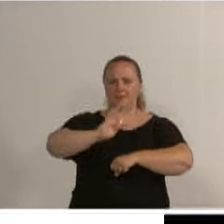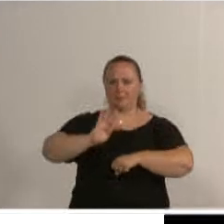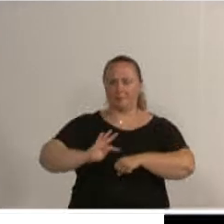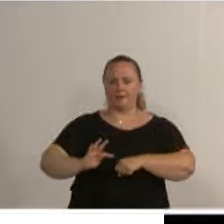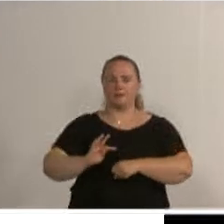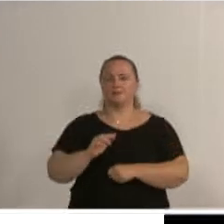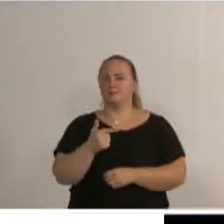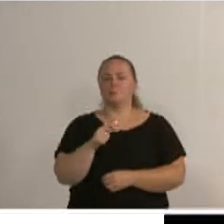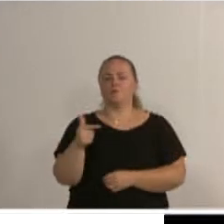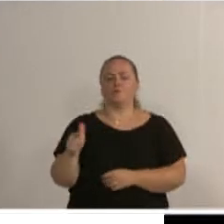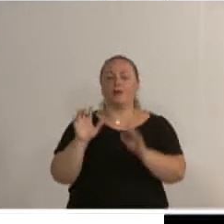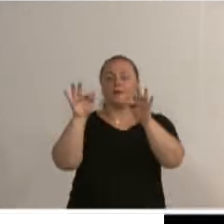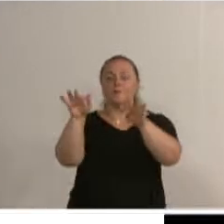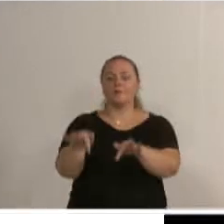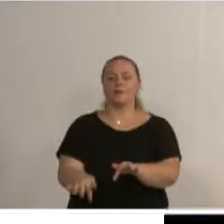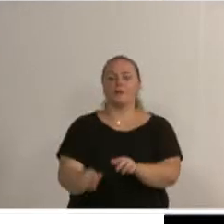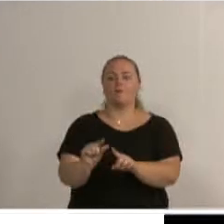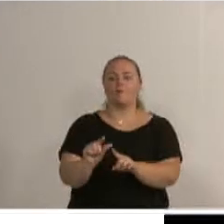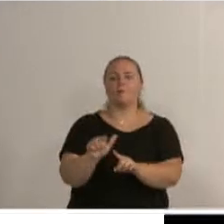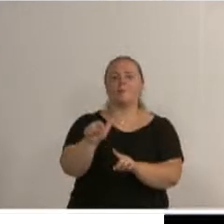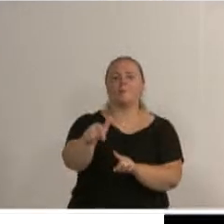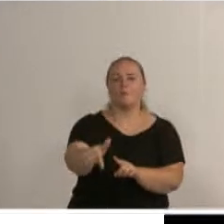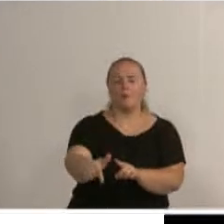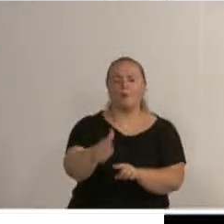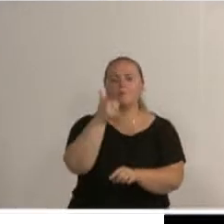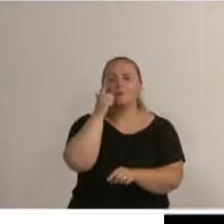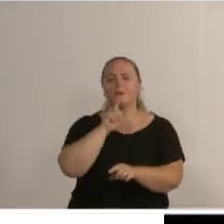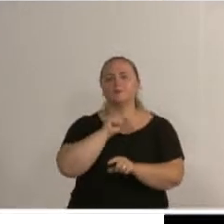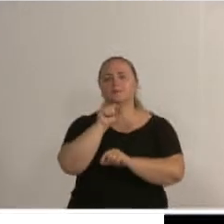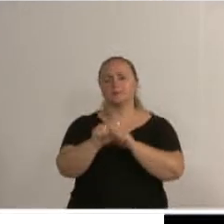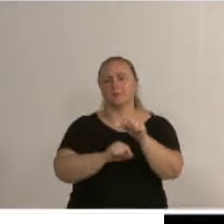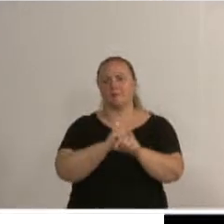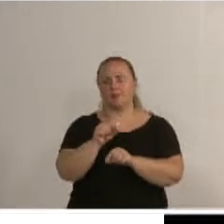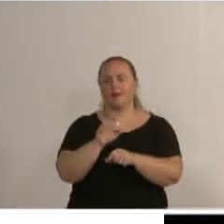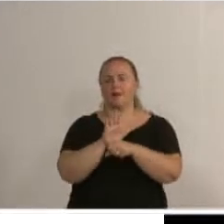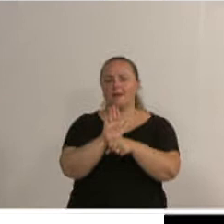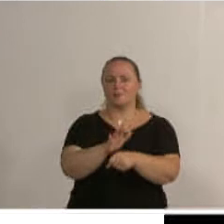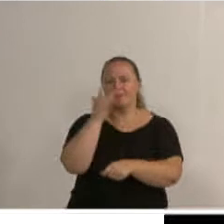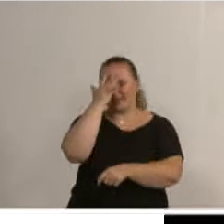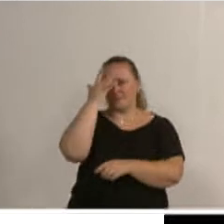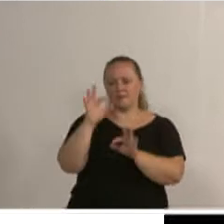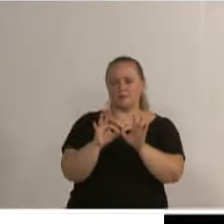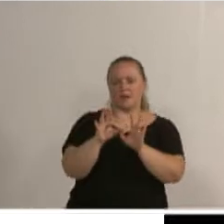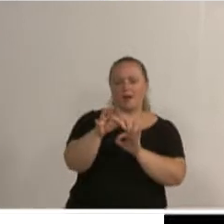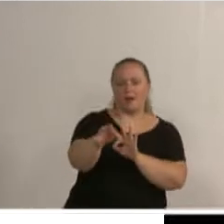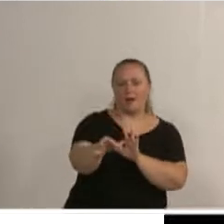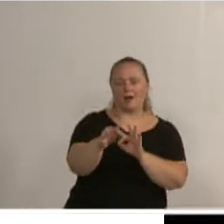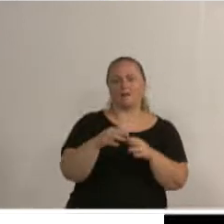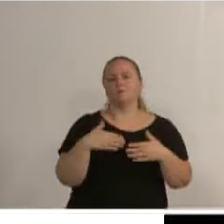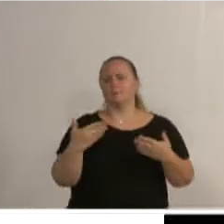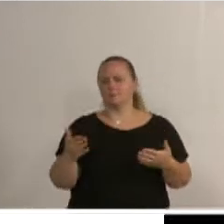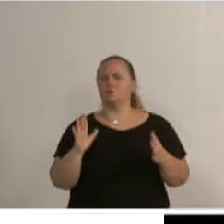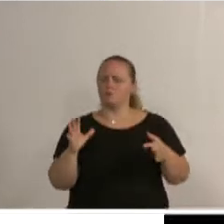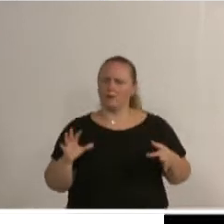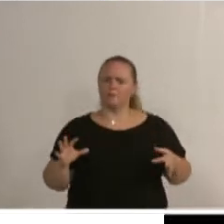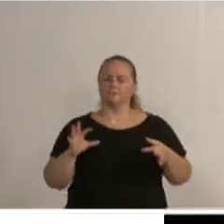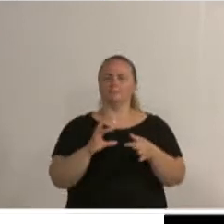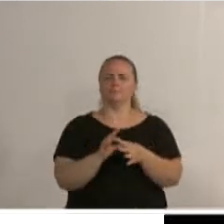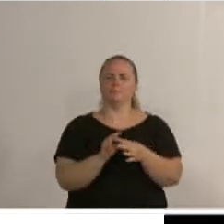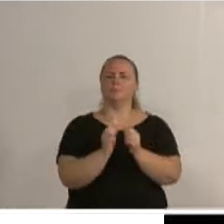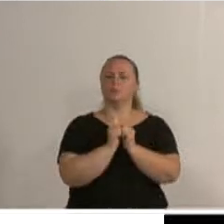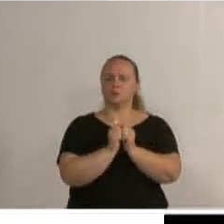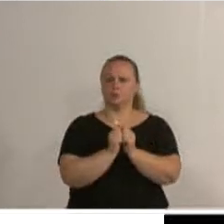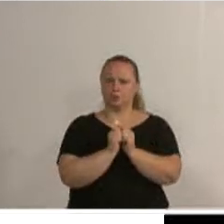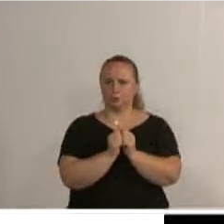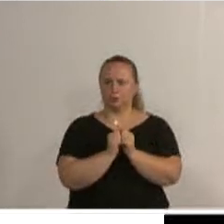não vai até o ponto final que está ali, ela vai um pouquinho mais adiante para atender alguns usuários em alguns horários. Então, por que não já integrar no sistema